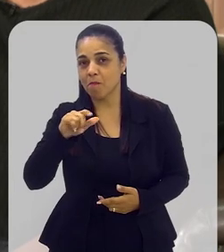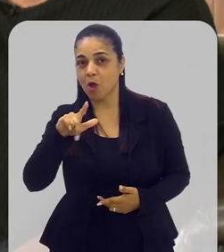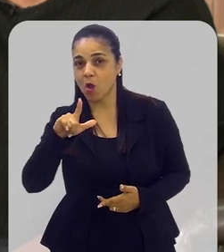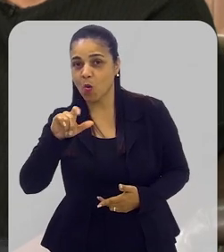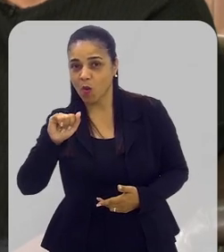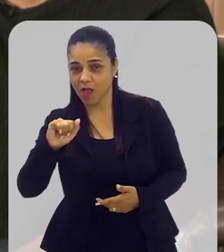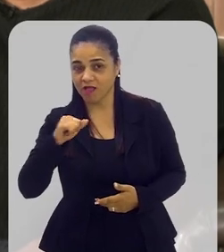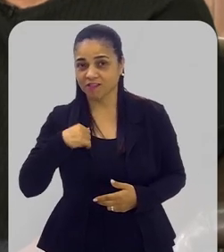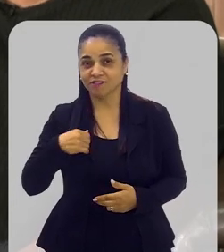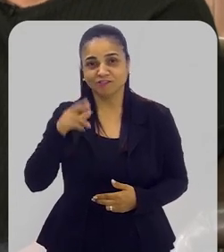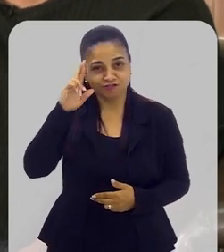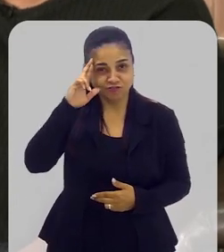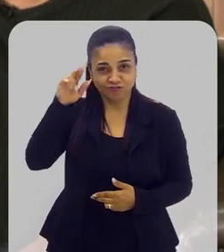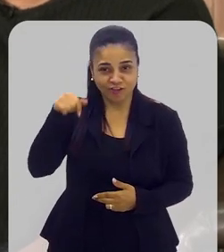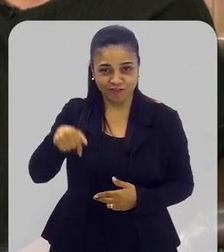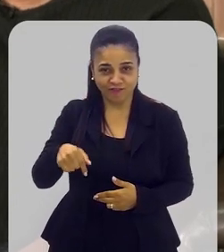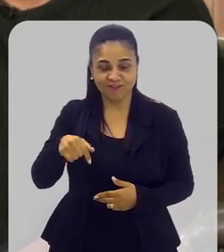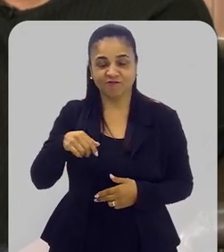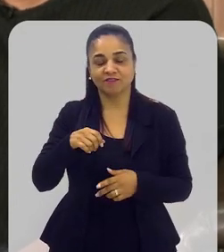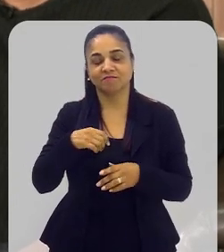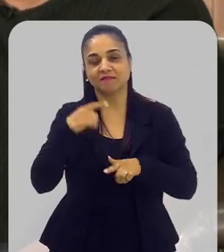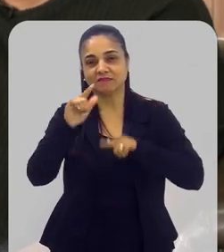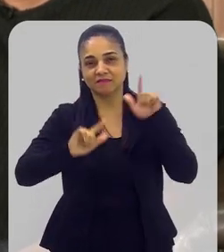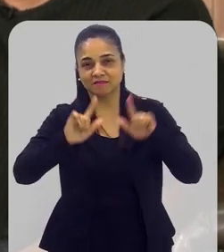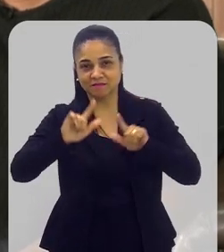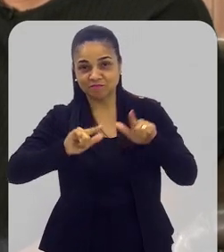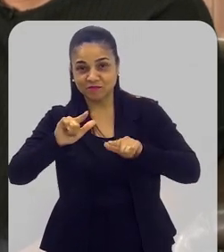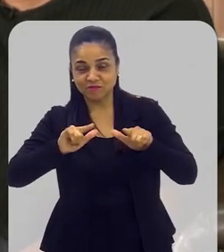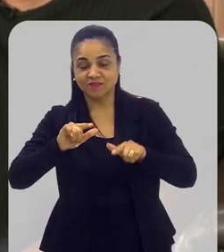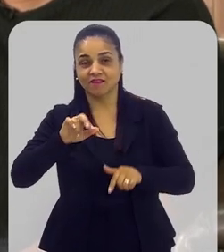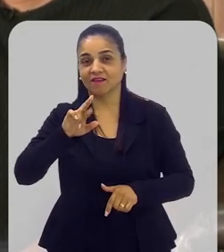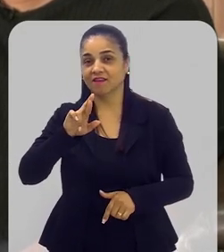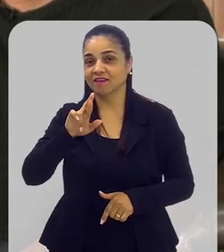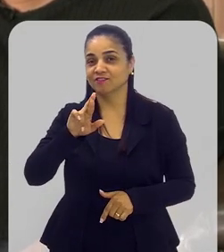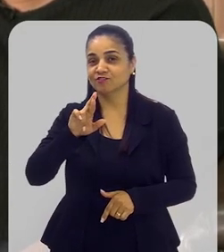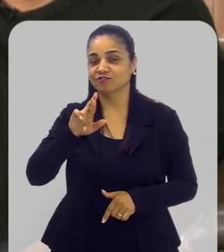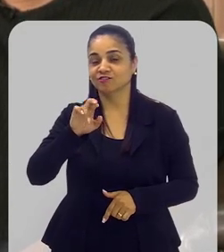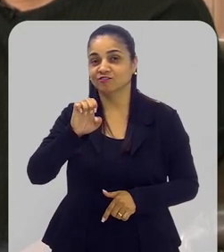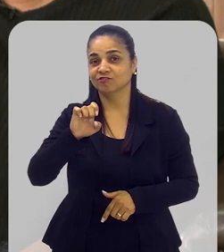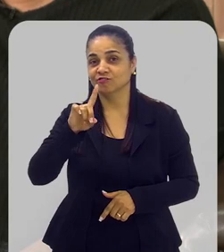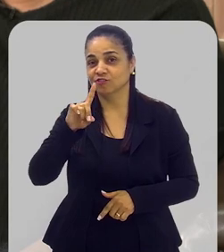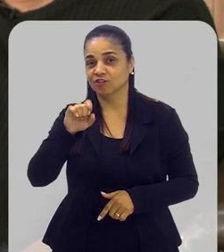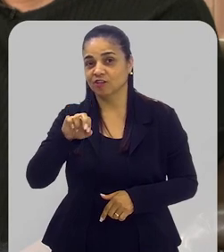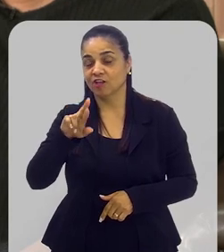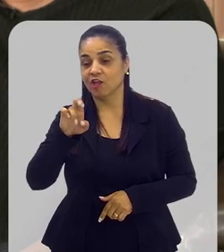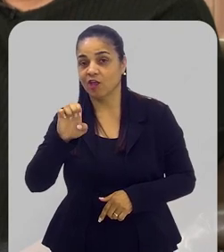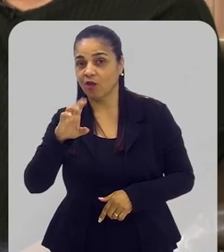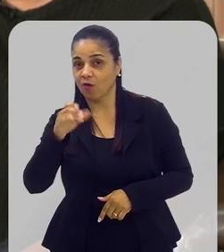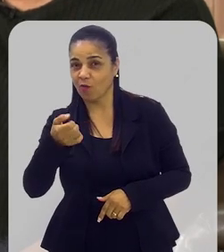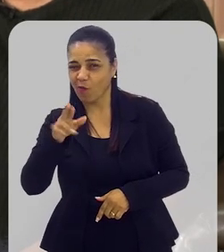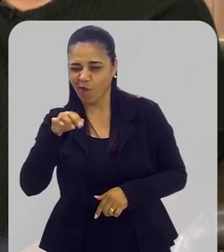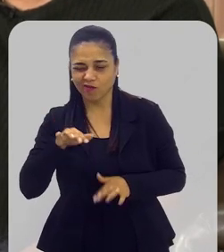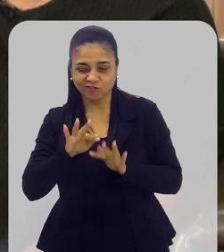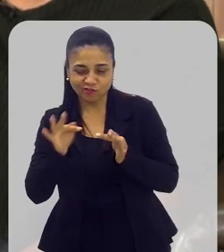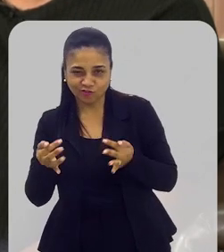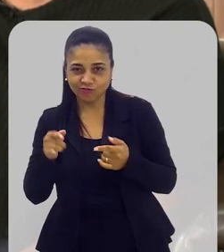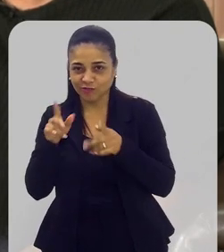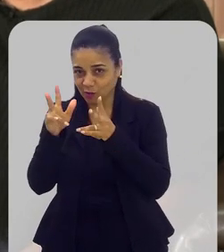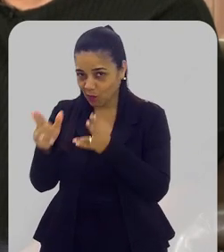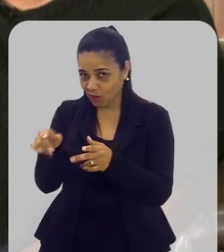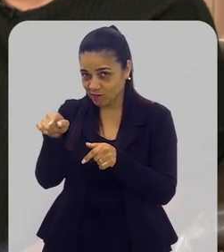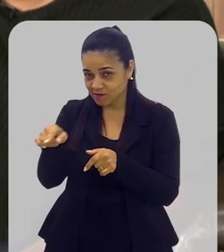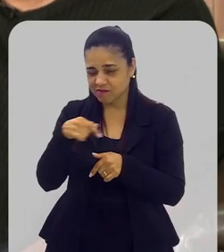nossa editora-chefe. Paulinha também foi da Rede Record. Ela é igual a você, tímida. Você gosta de cantar ou é